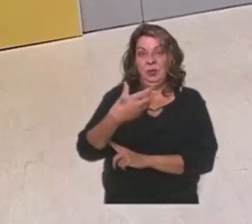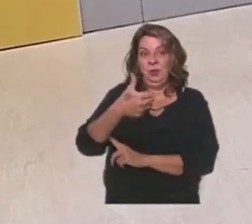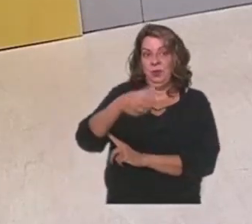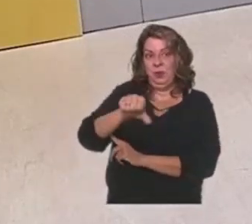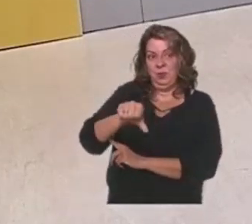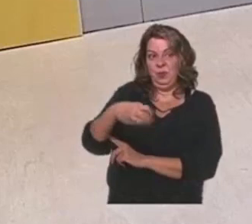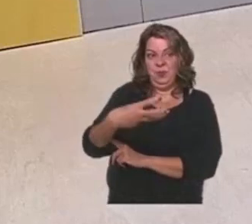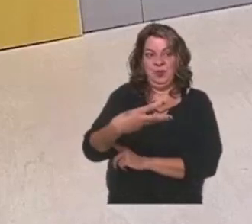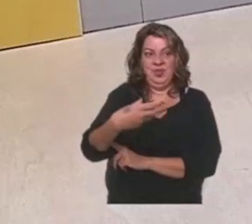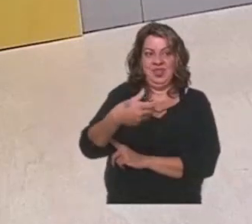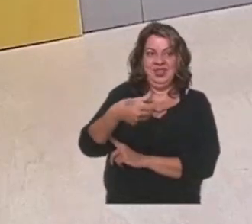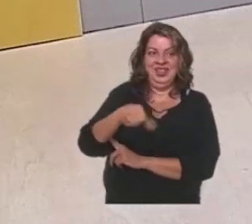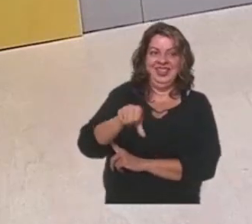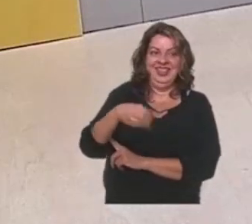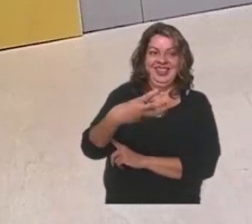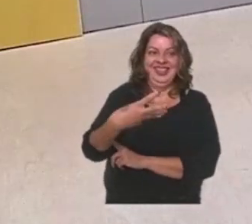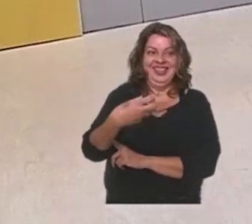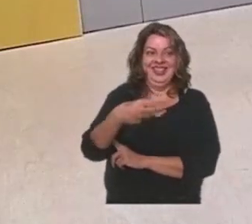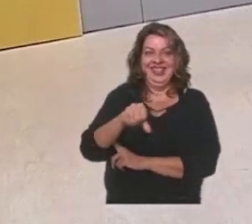agora.